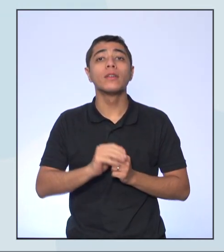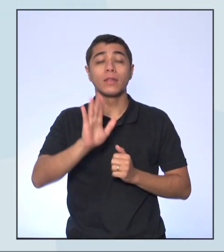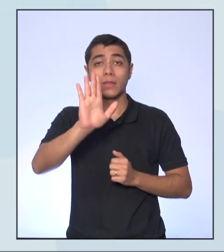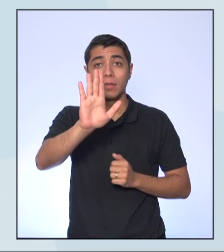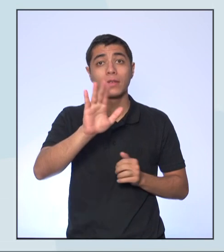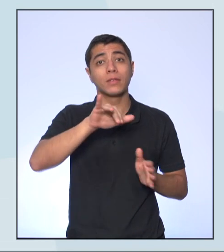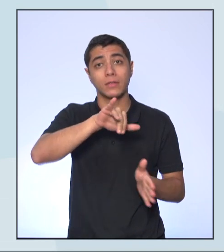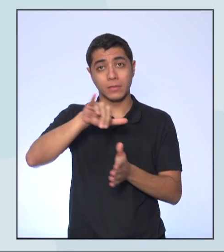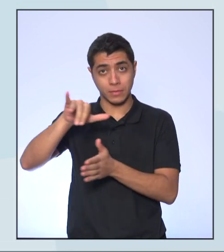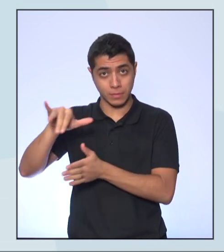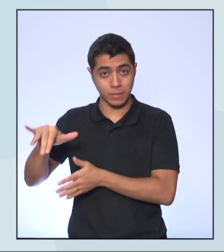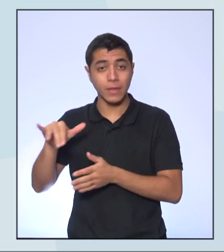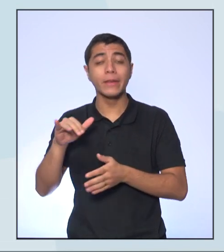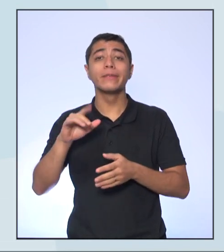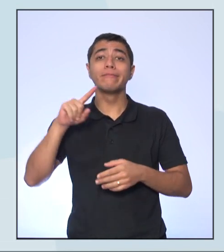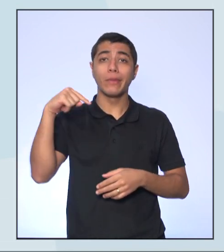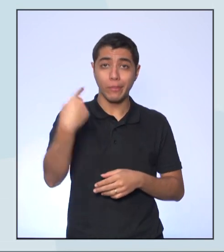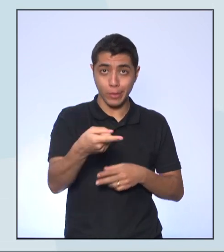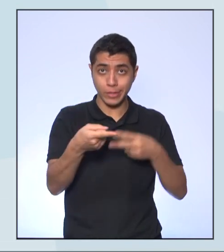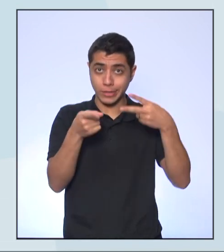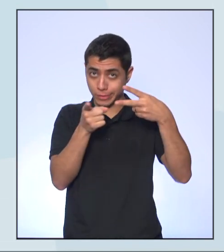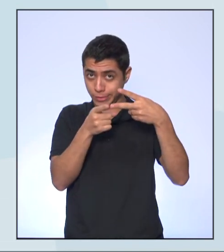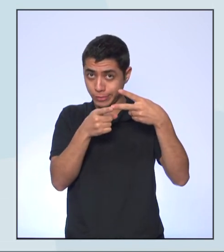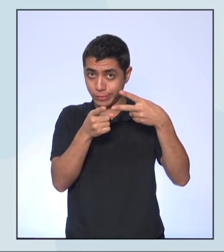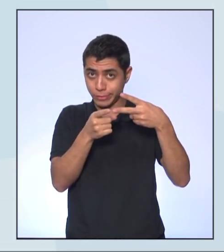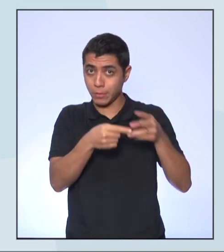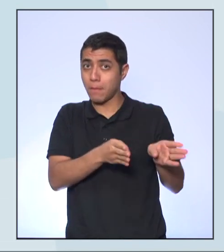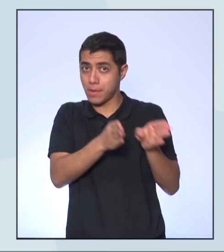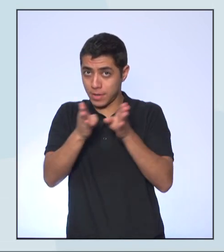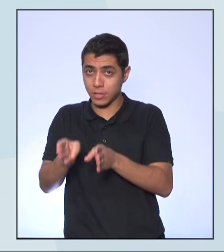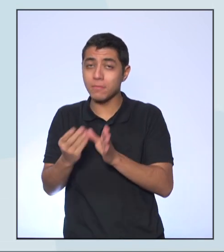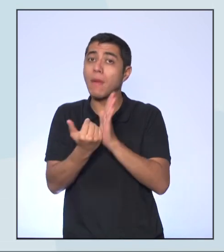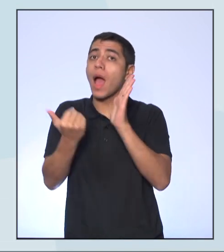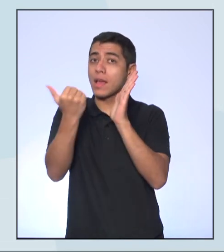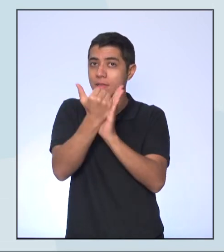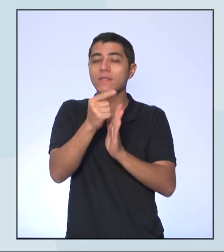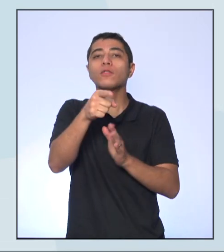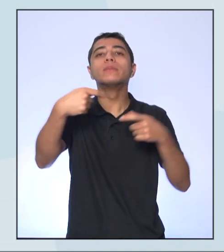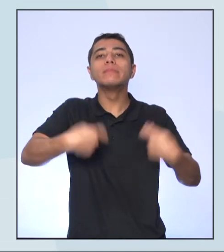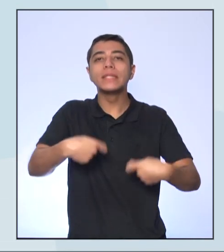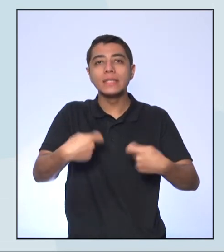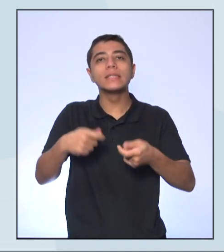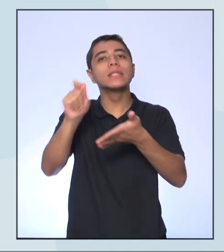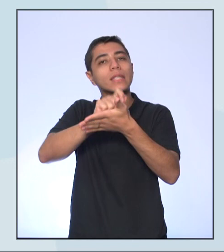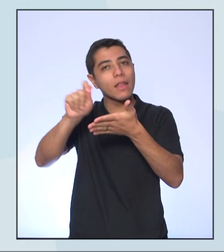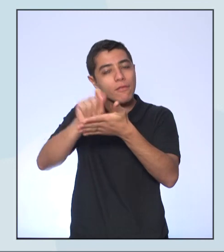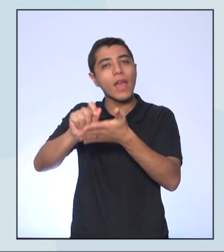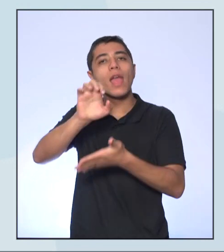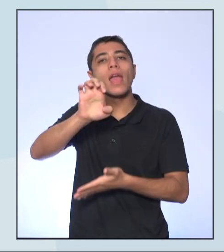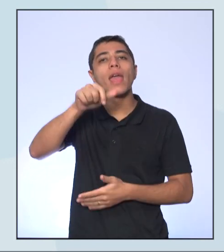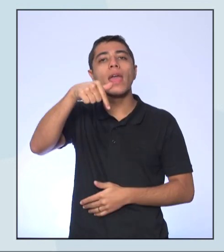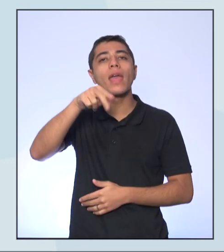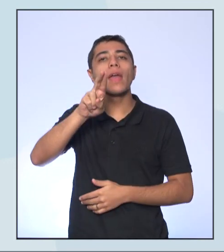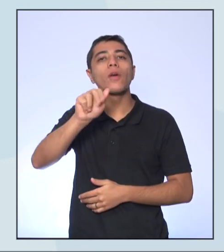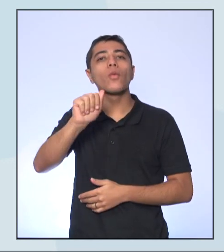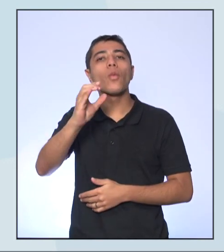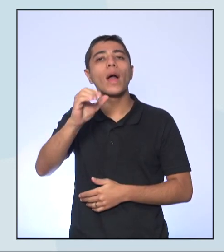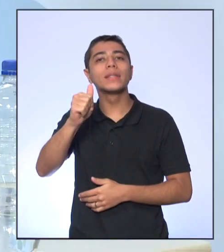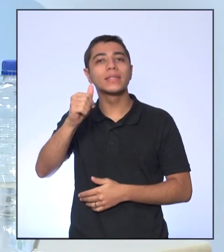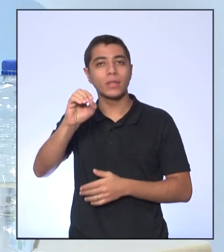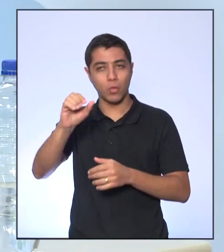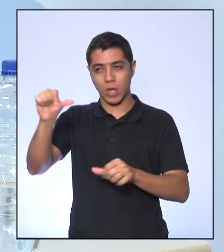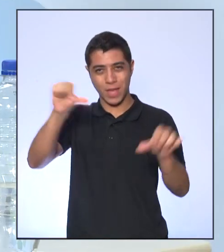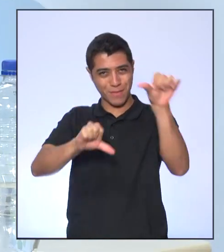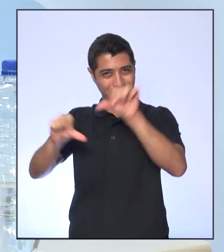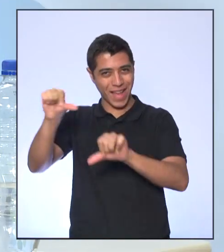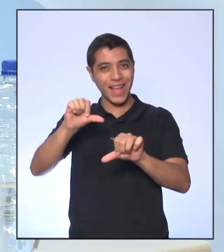fazer para mim? Vocês vão precisar escrever a equação química de cada reação. Pô, professor, o que é essa